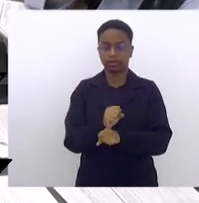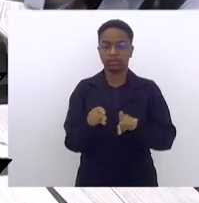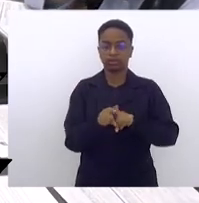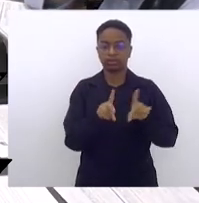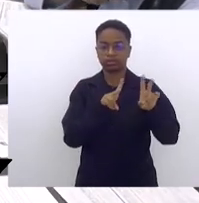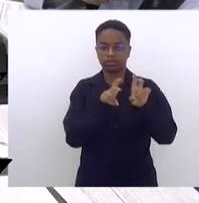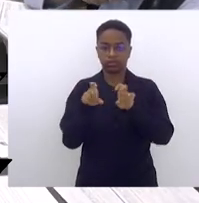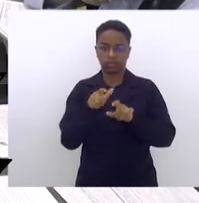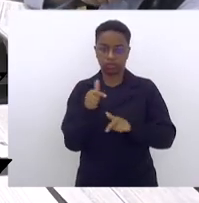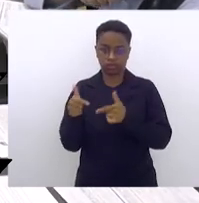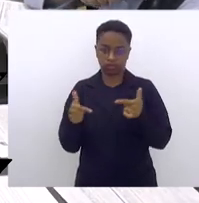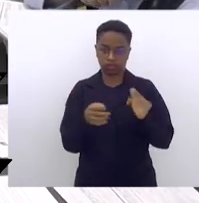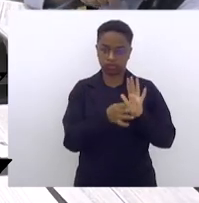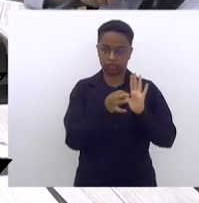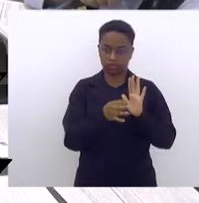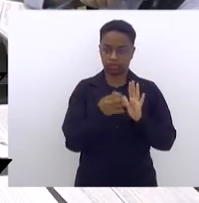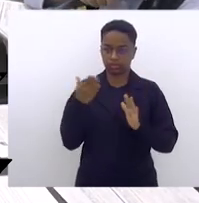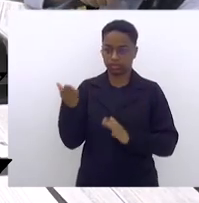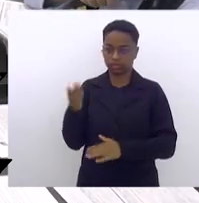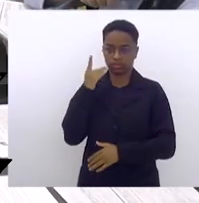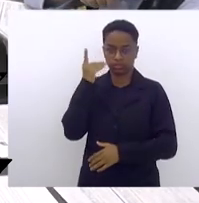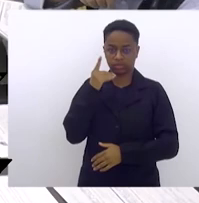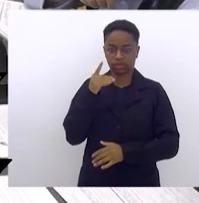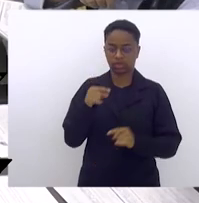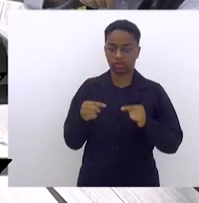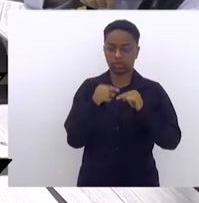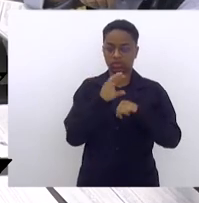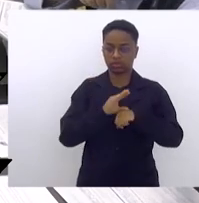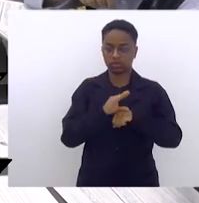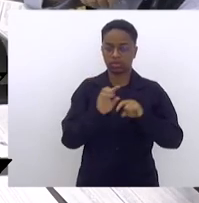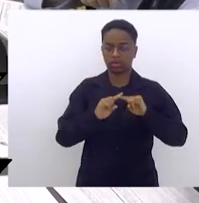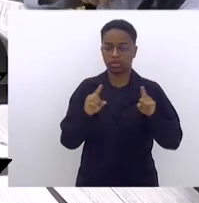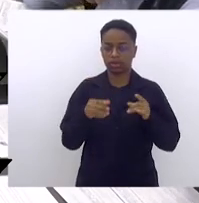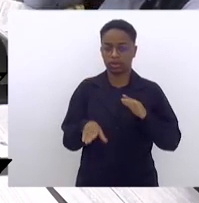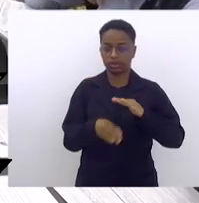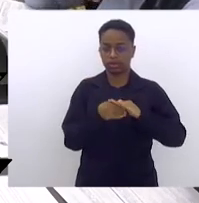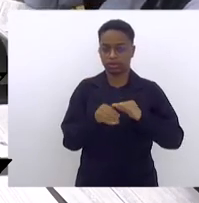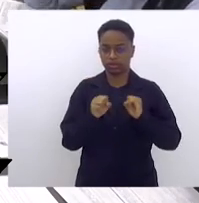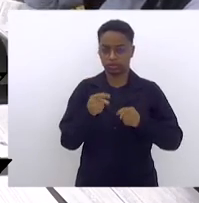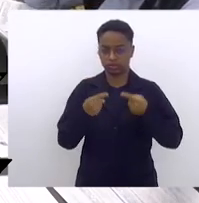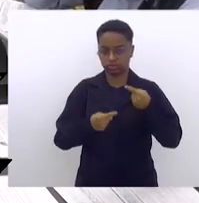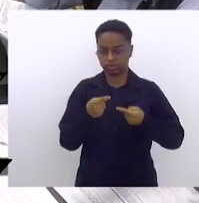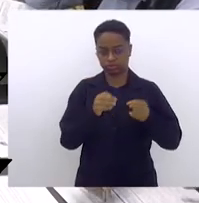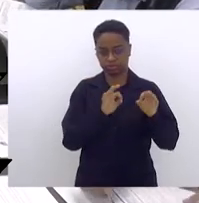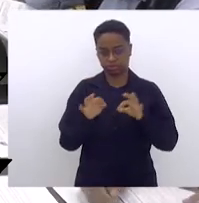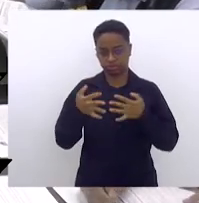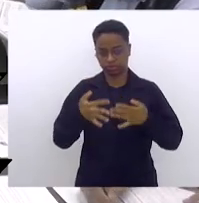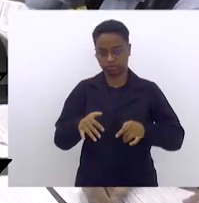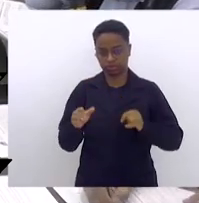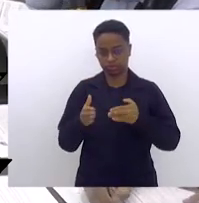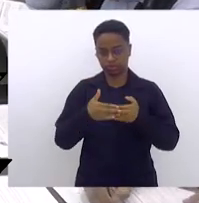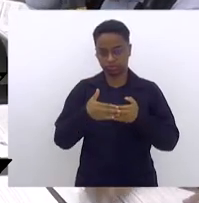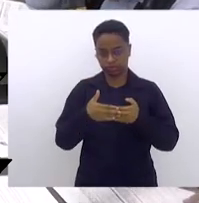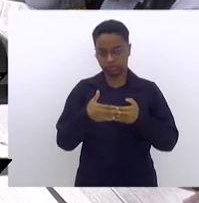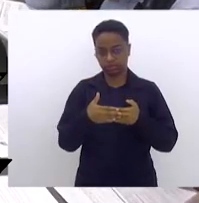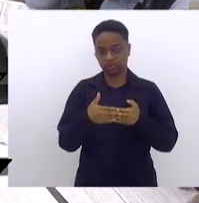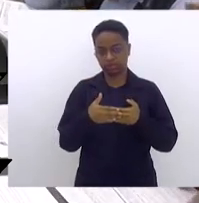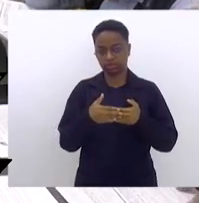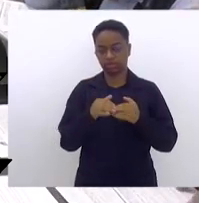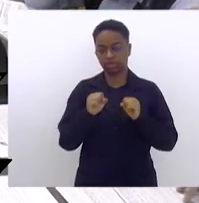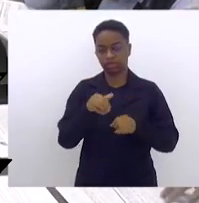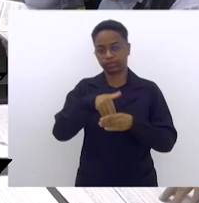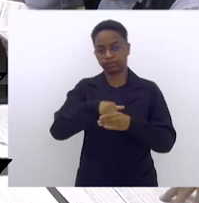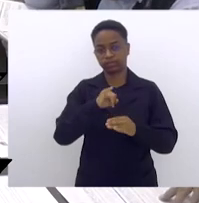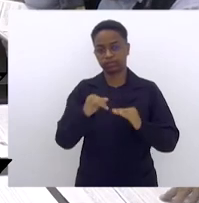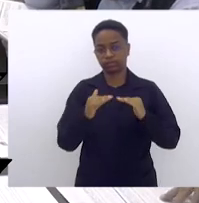deputado Guilherme Delaroli. Pela constitucionalidade com emendas. Em discussão. Não havendo quem queira discutir, encerrada a discussão, em